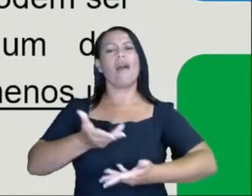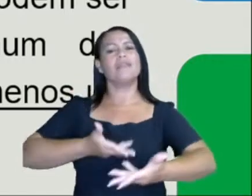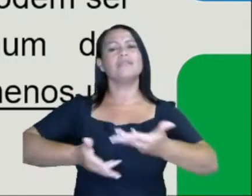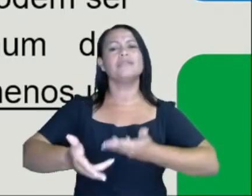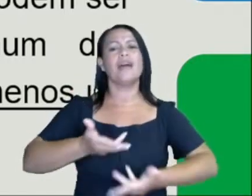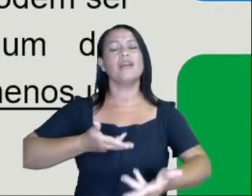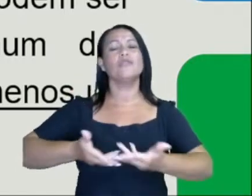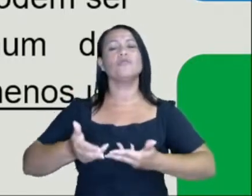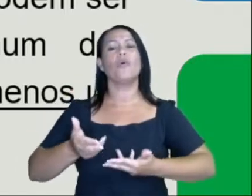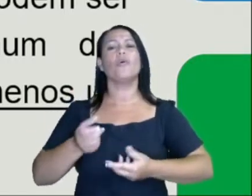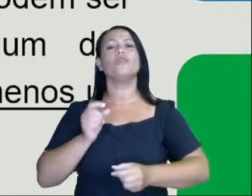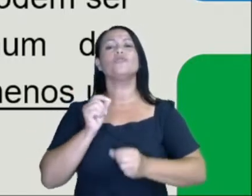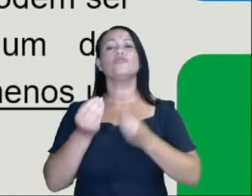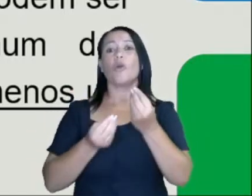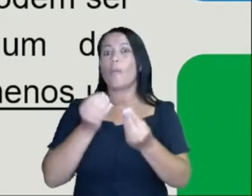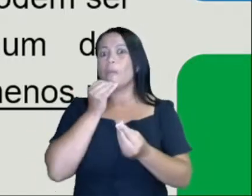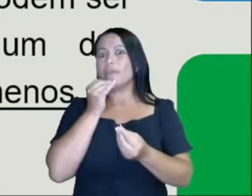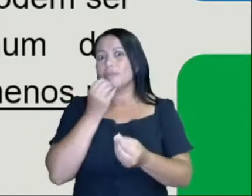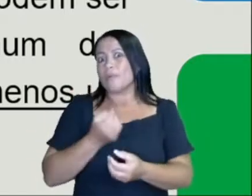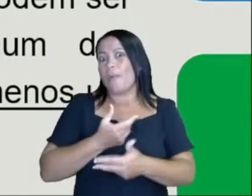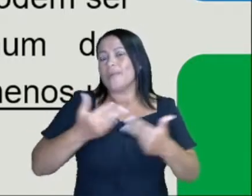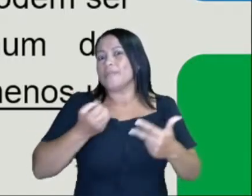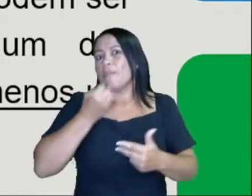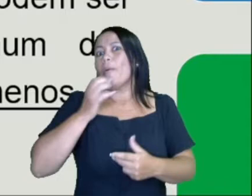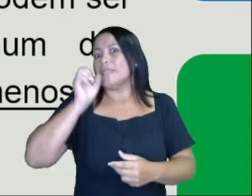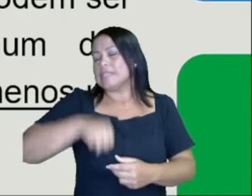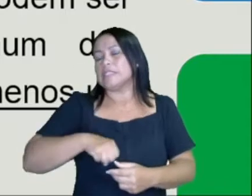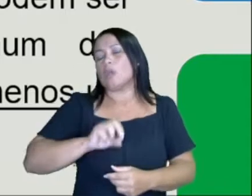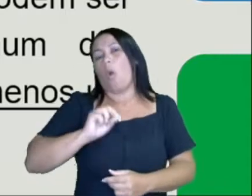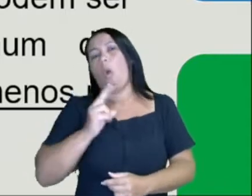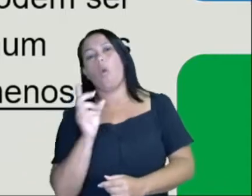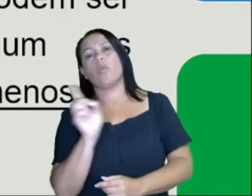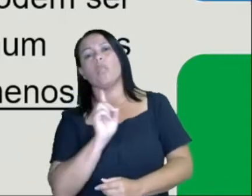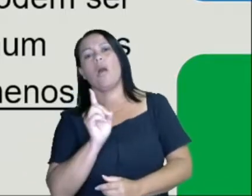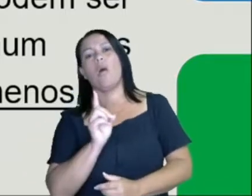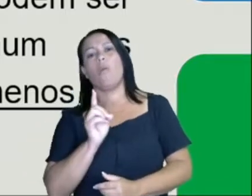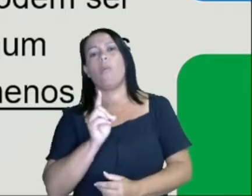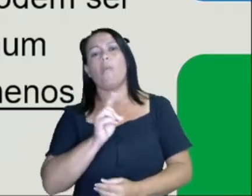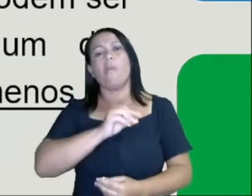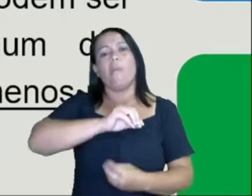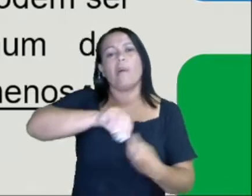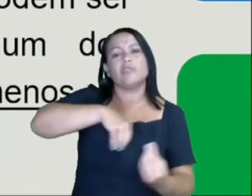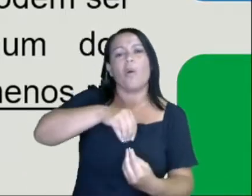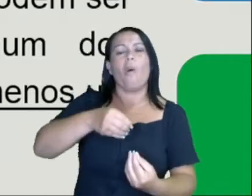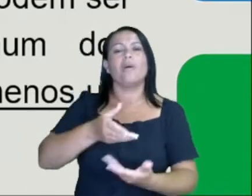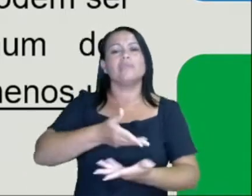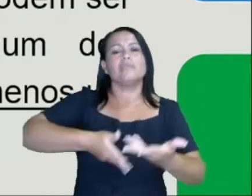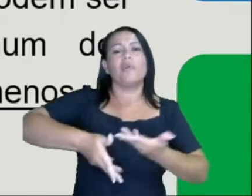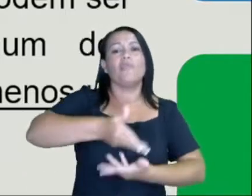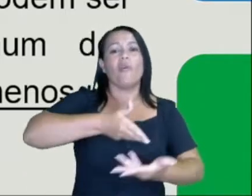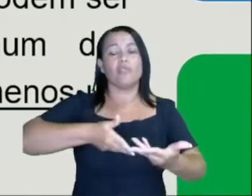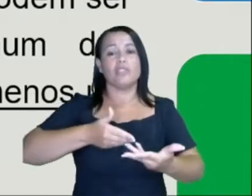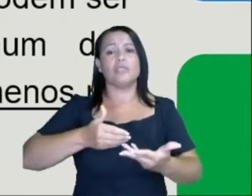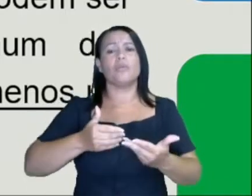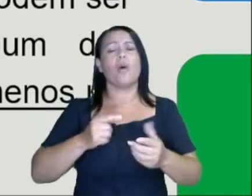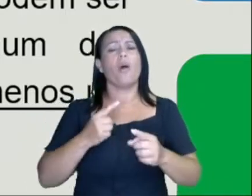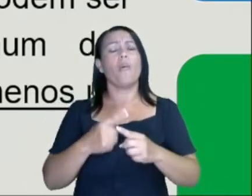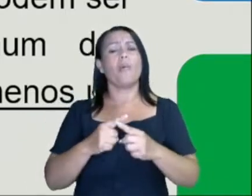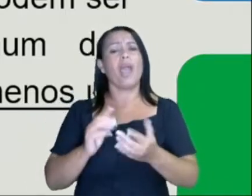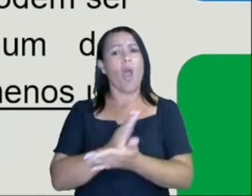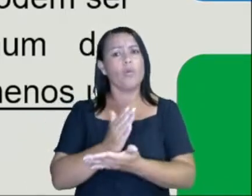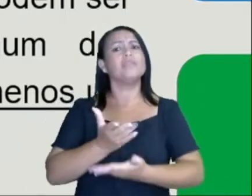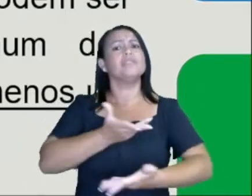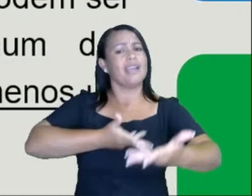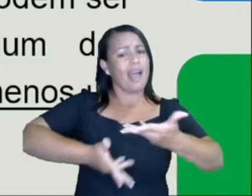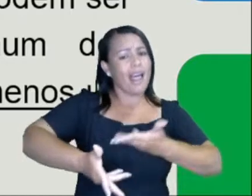trazer benefícios ou não para os envolvidos, porque afinal, todos os seres vivos se relacionam uns com os